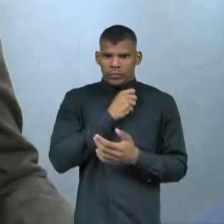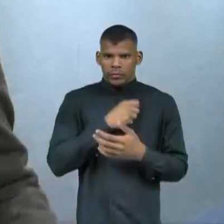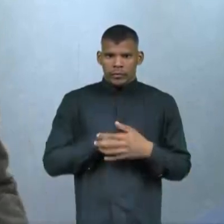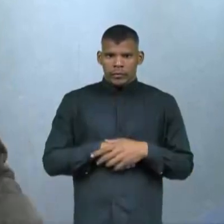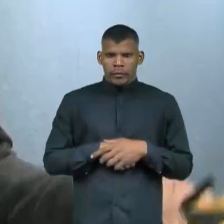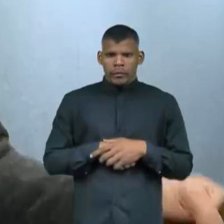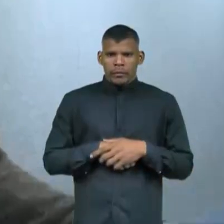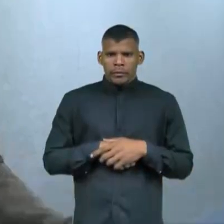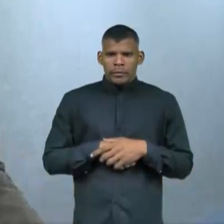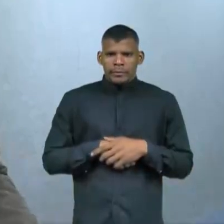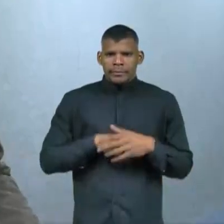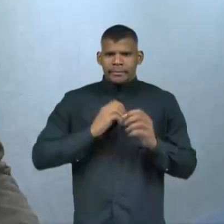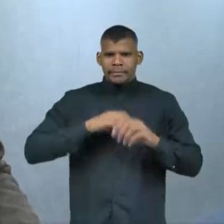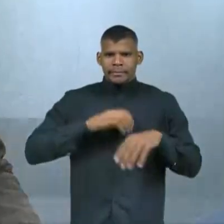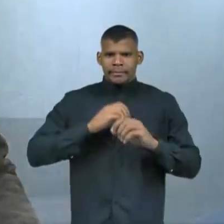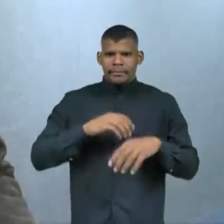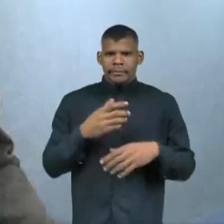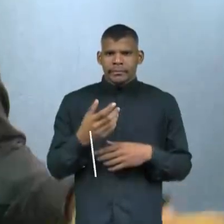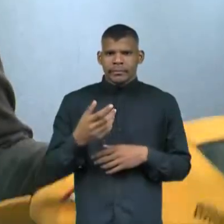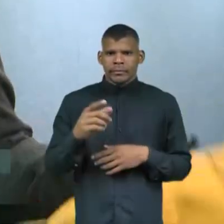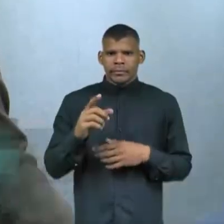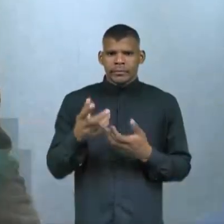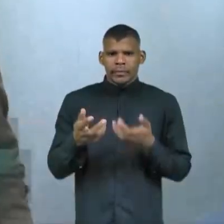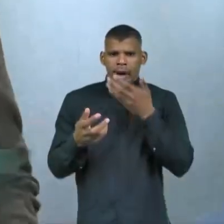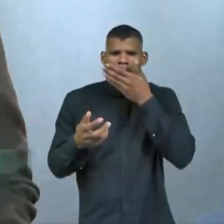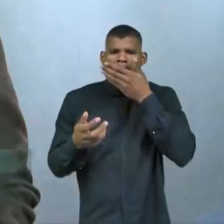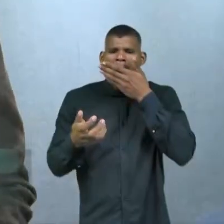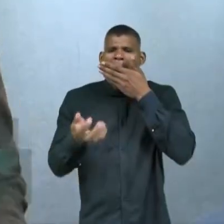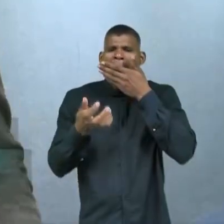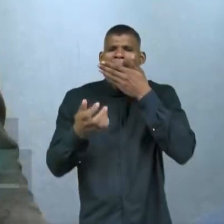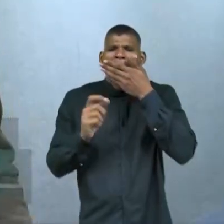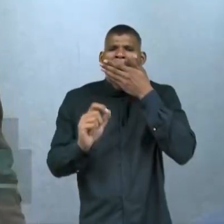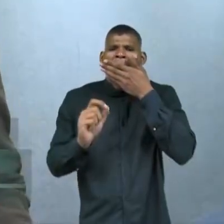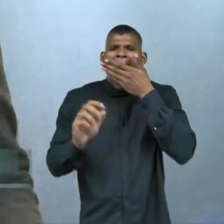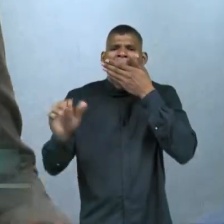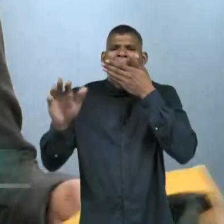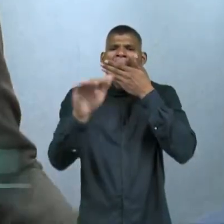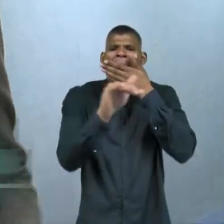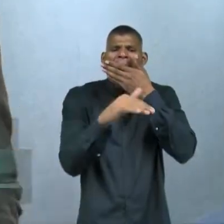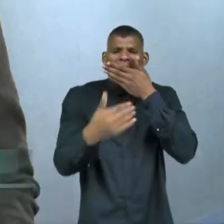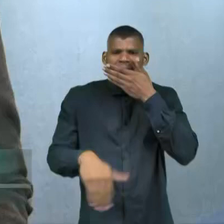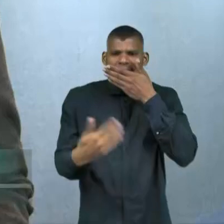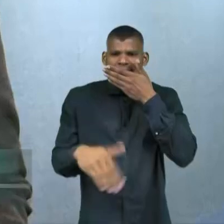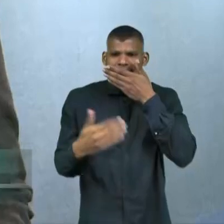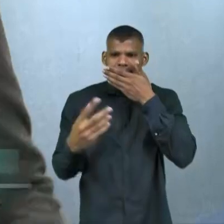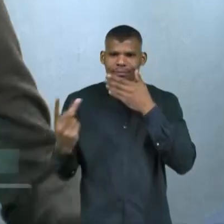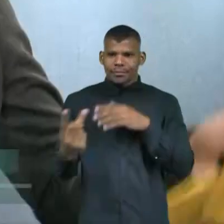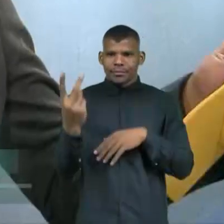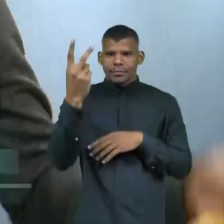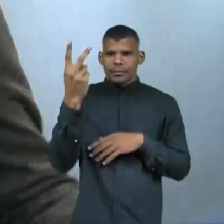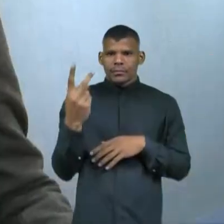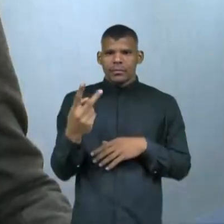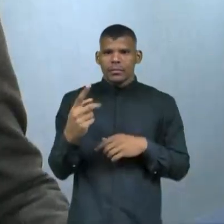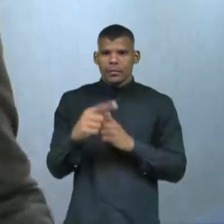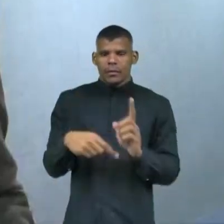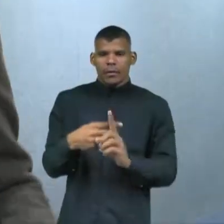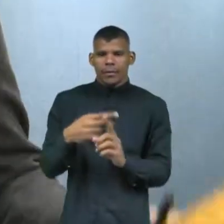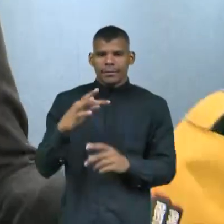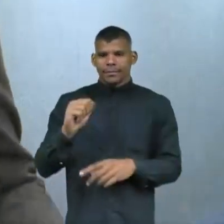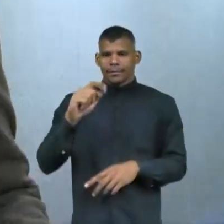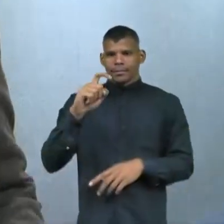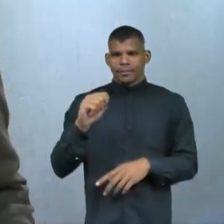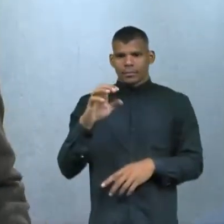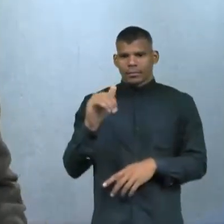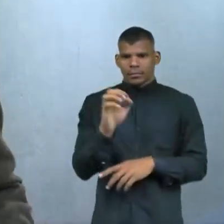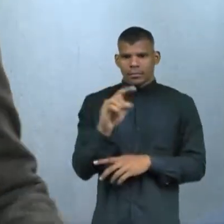A educação quer a convocação dos concursados, a educação quer a valorização de todos os funcionários e quer a revisão da taxação. Mas nesse momento,